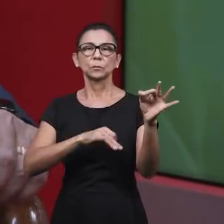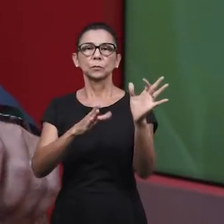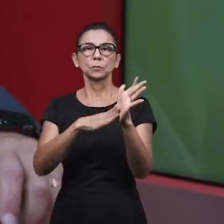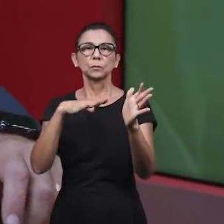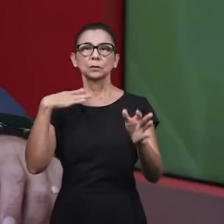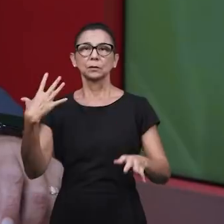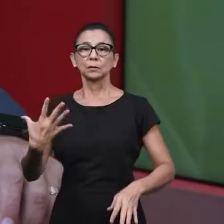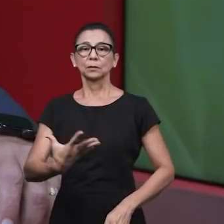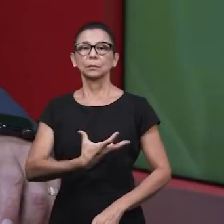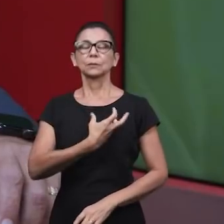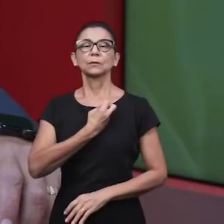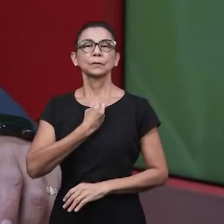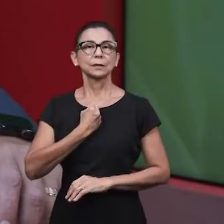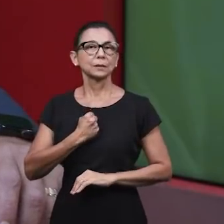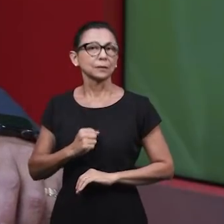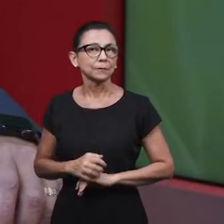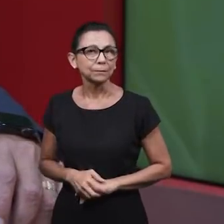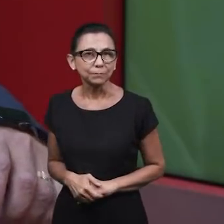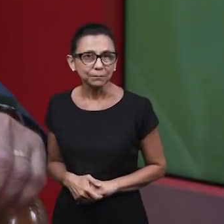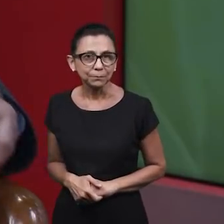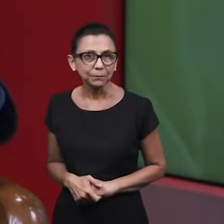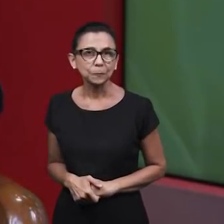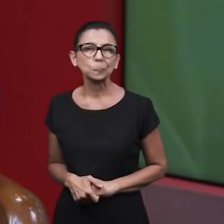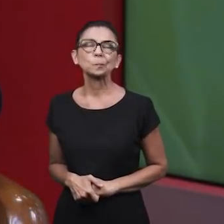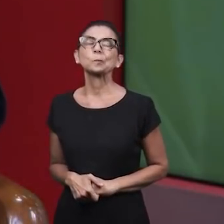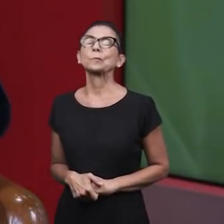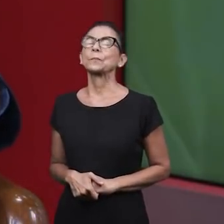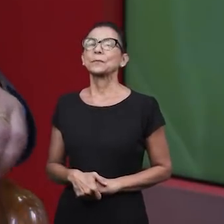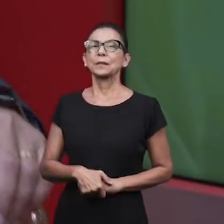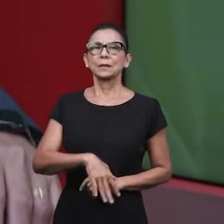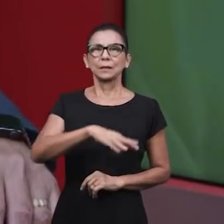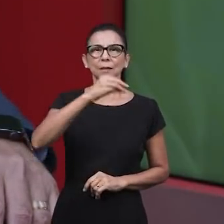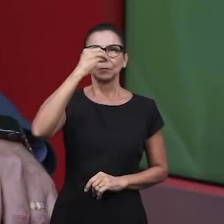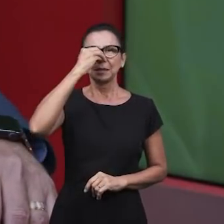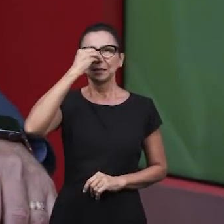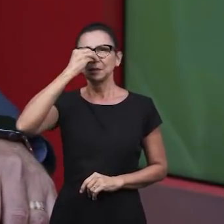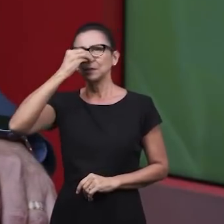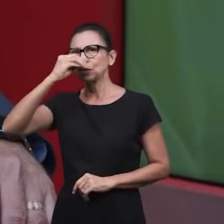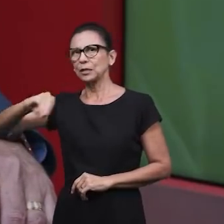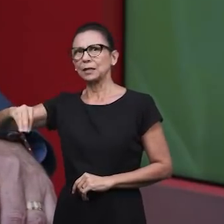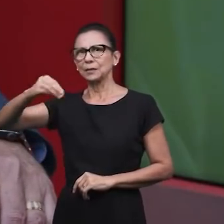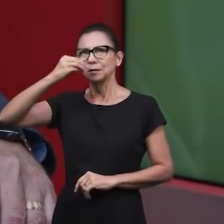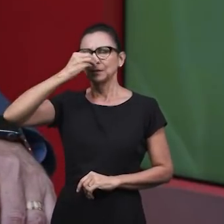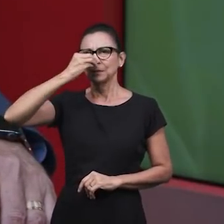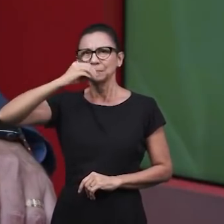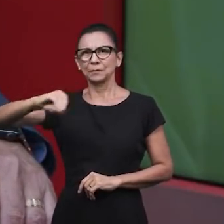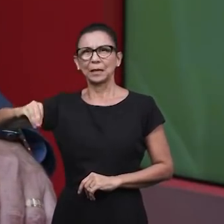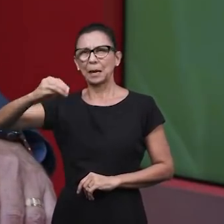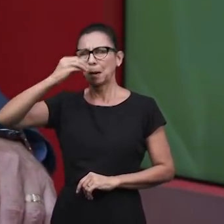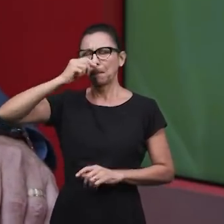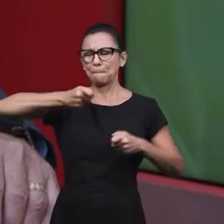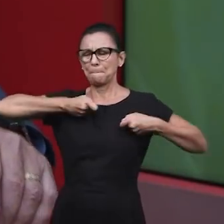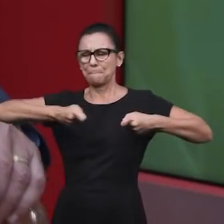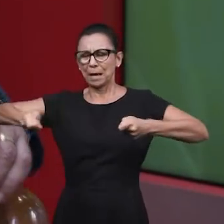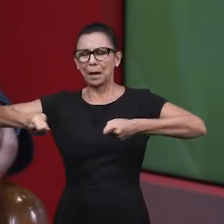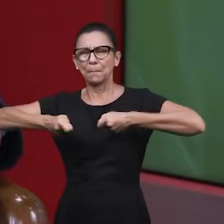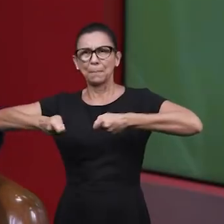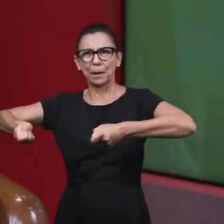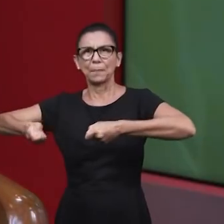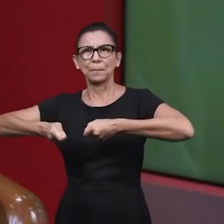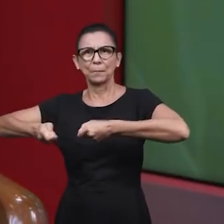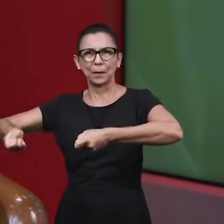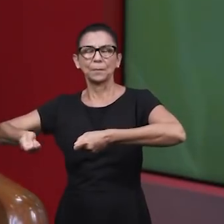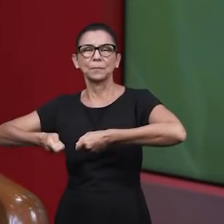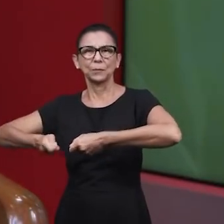salvação. Enfrentou muitas incompreensões, perseguições, abandonos